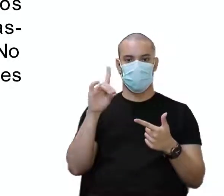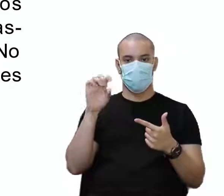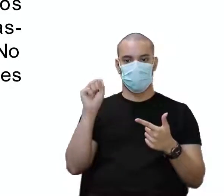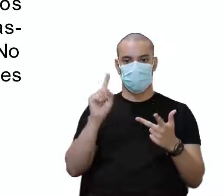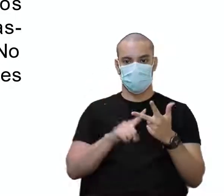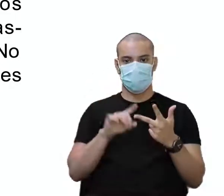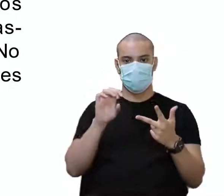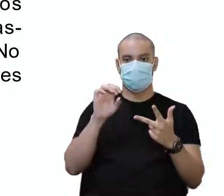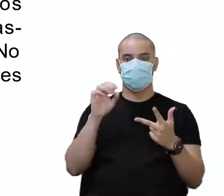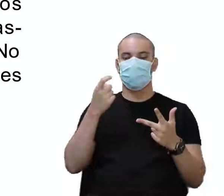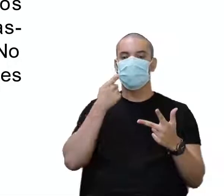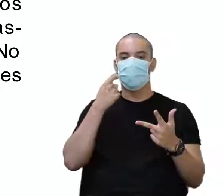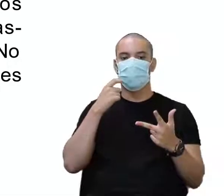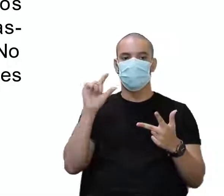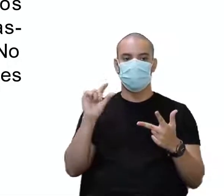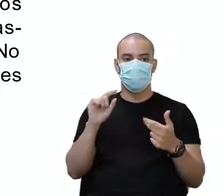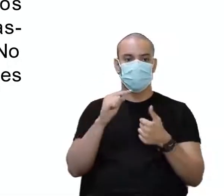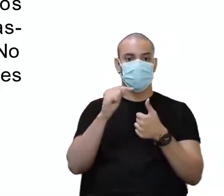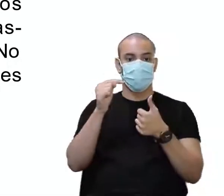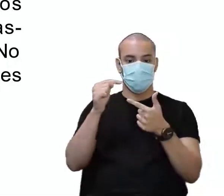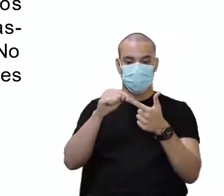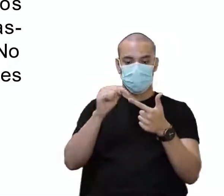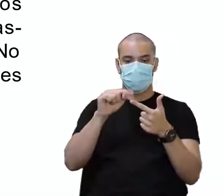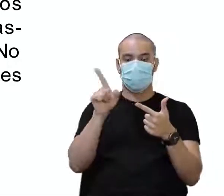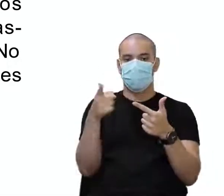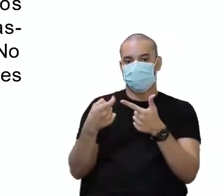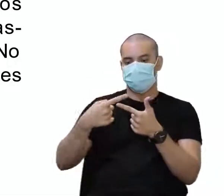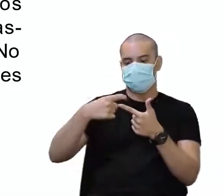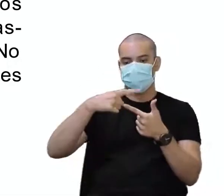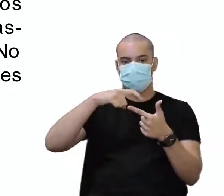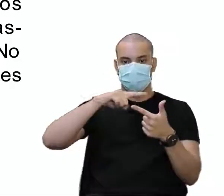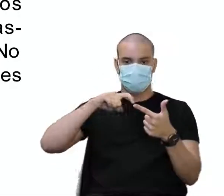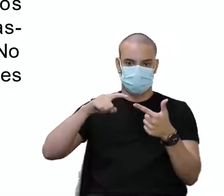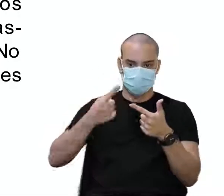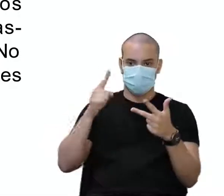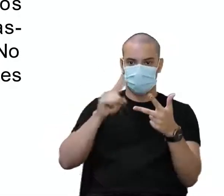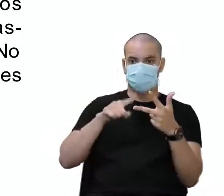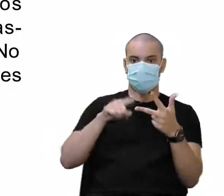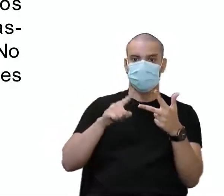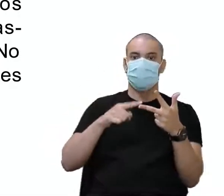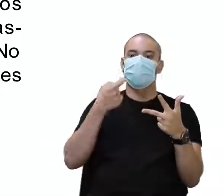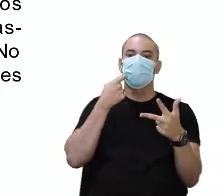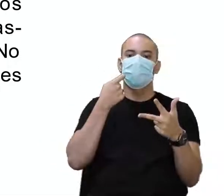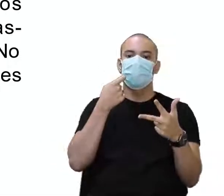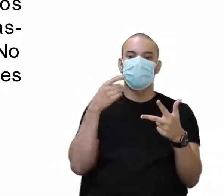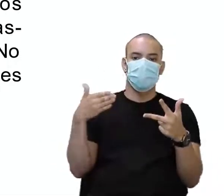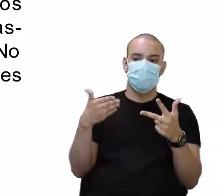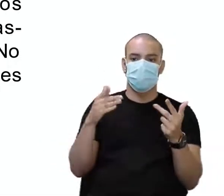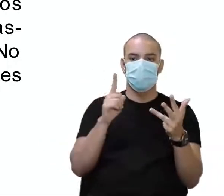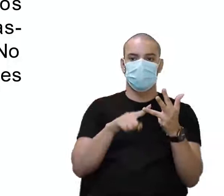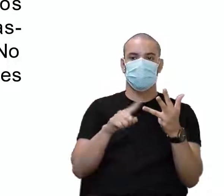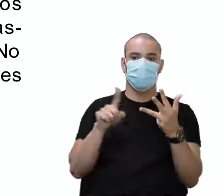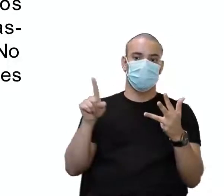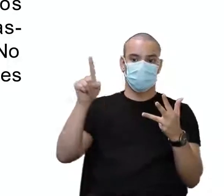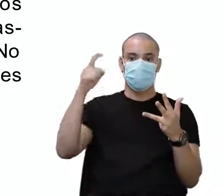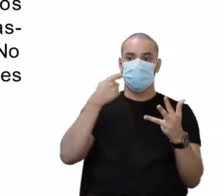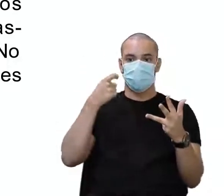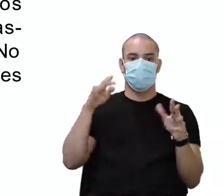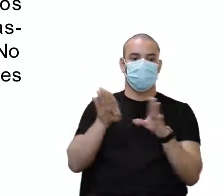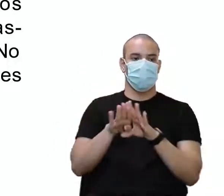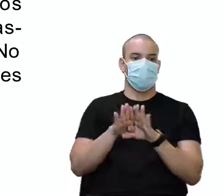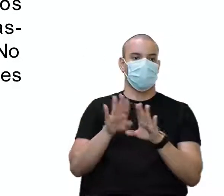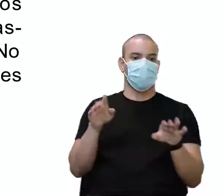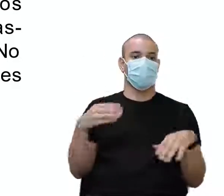atuns. Copépodes são pequenos crustáceos, tá bom? Invertebrados aí, estão no ambiente aquático. Imagine que nessa cadeia